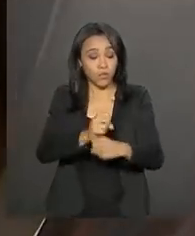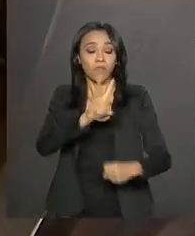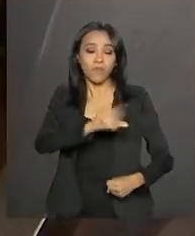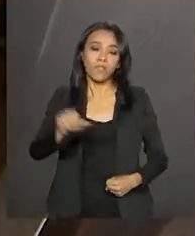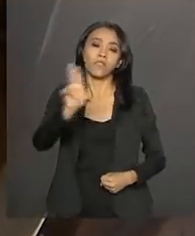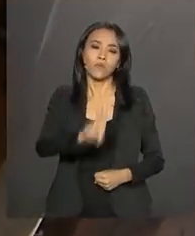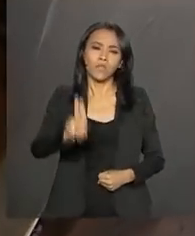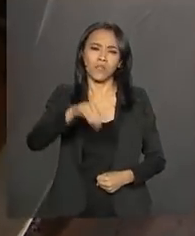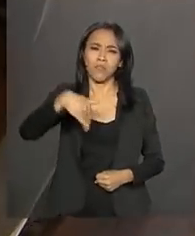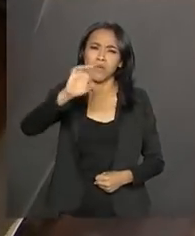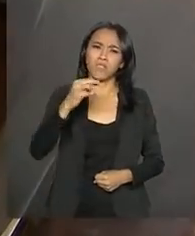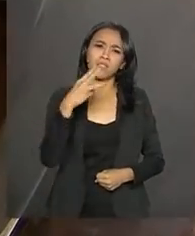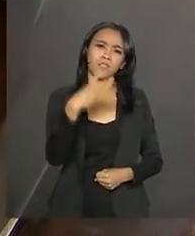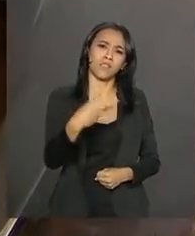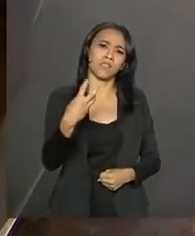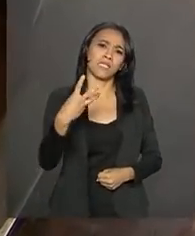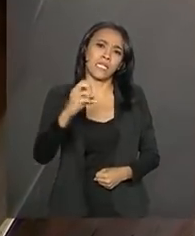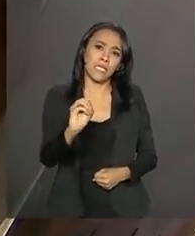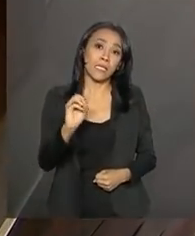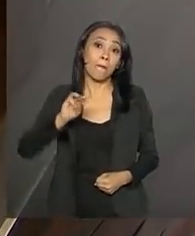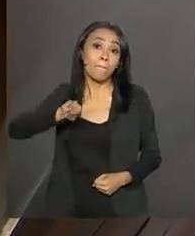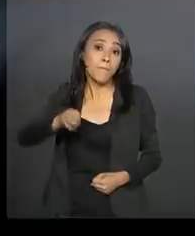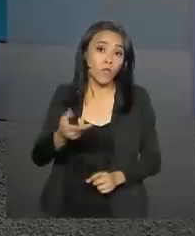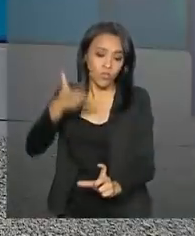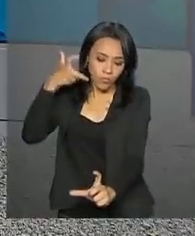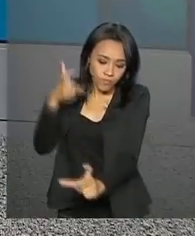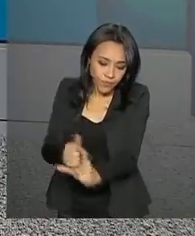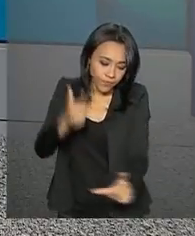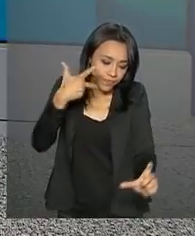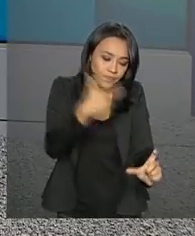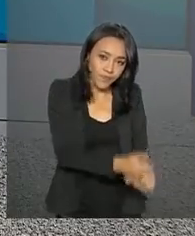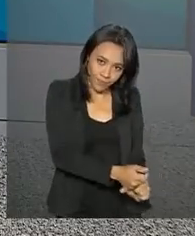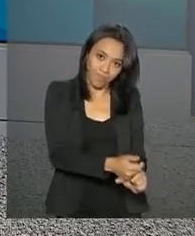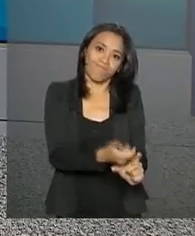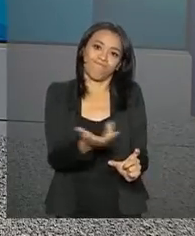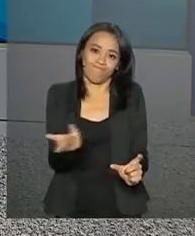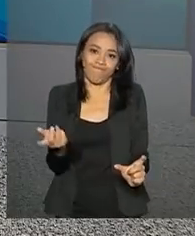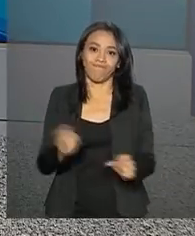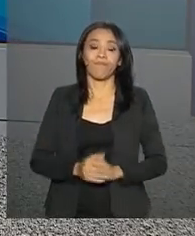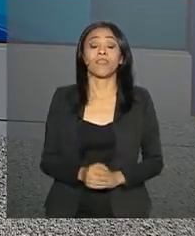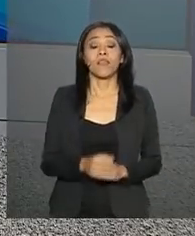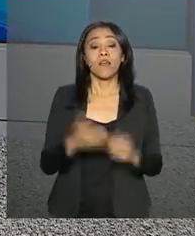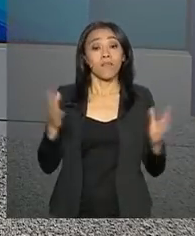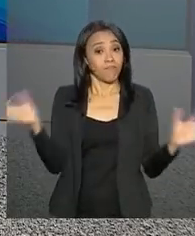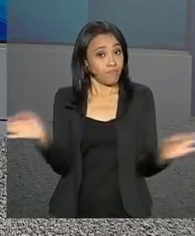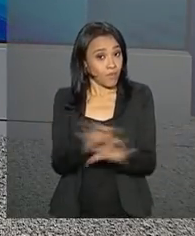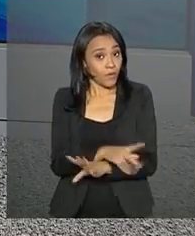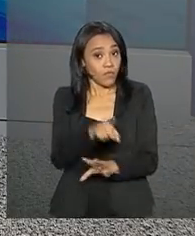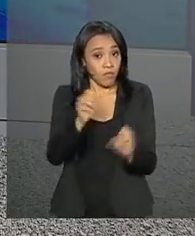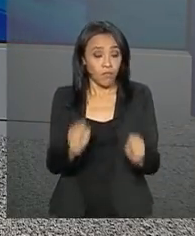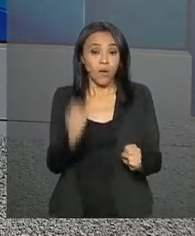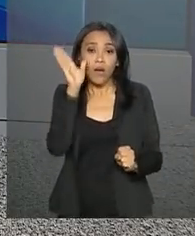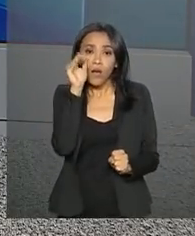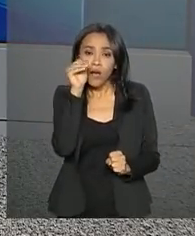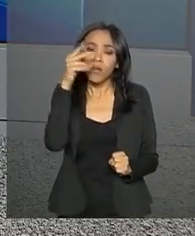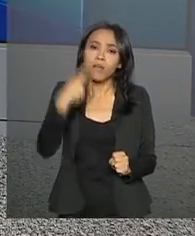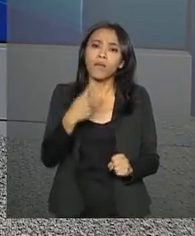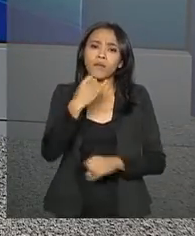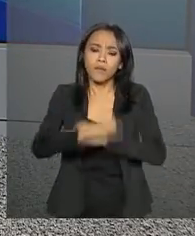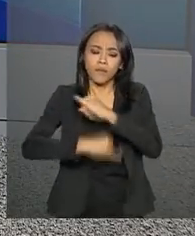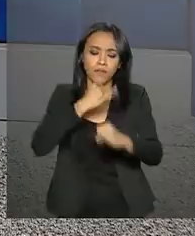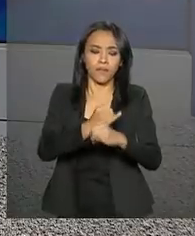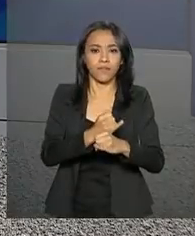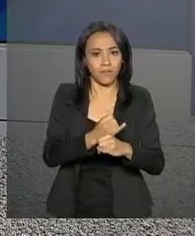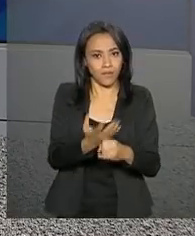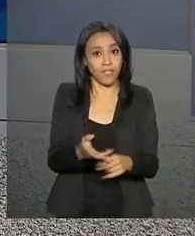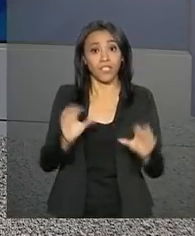330 milhões de doses da vacina. Nós ficamos por aqui. Você acompanha a nossa programação ao vivo pelo site da